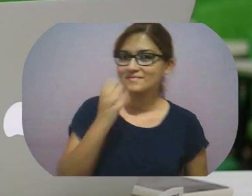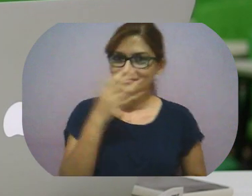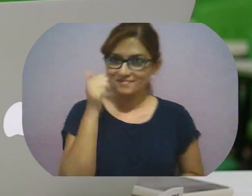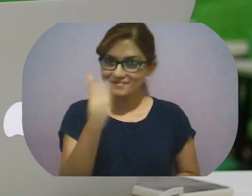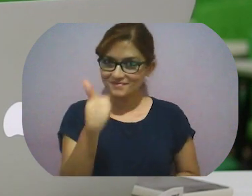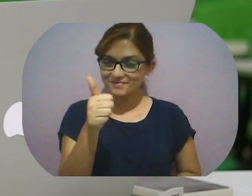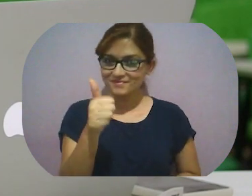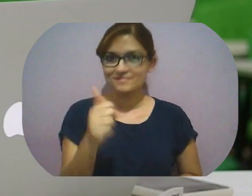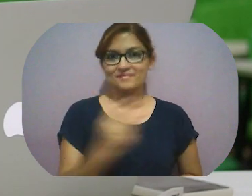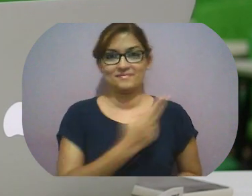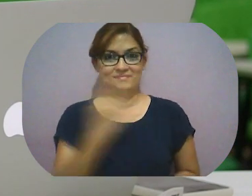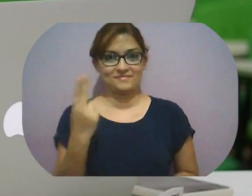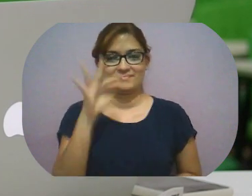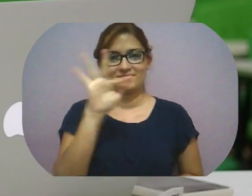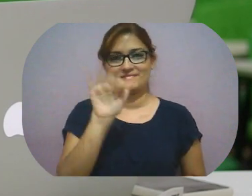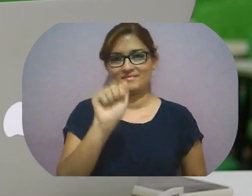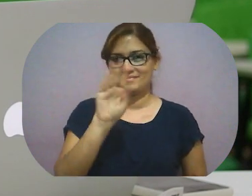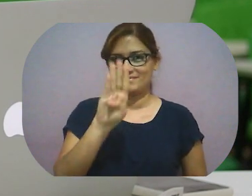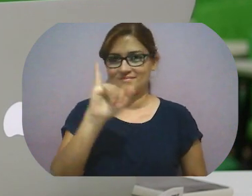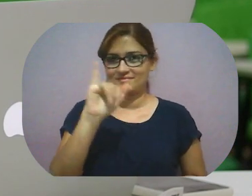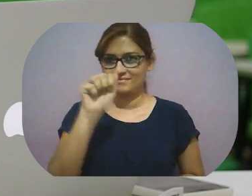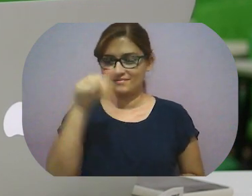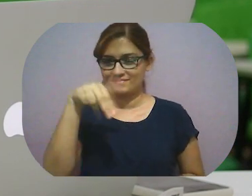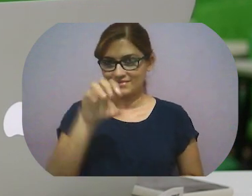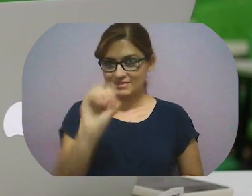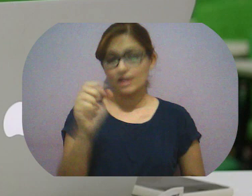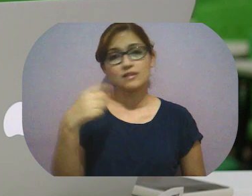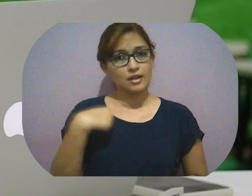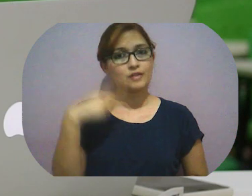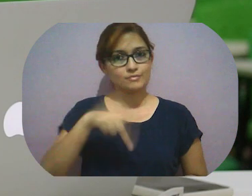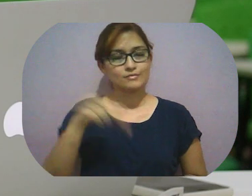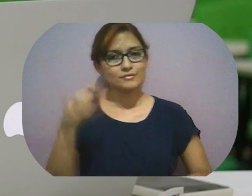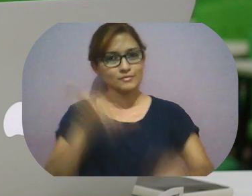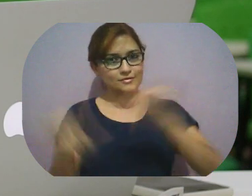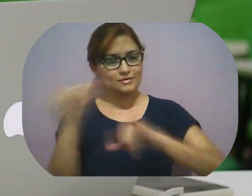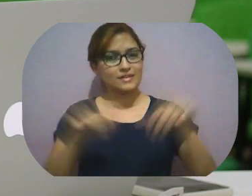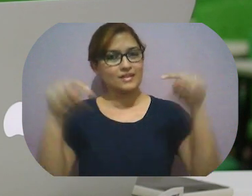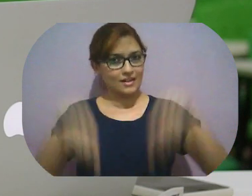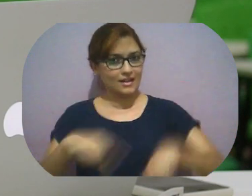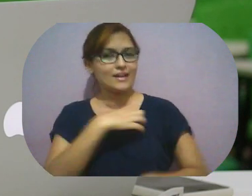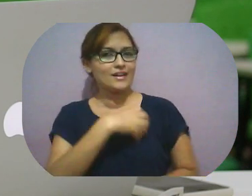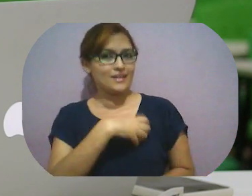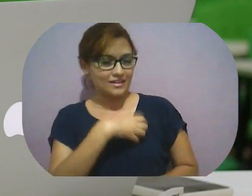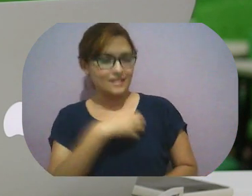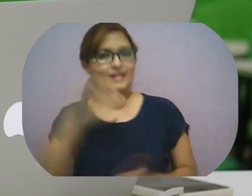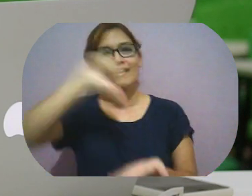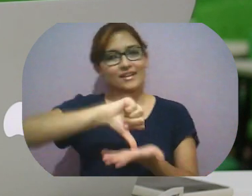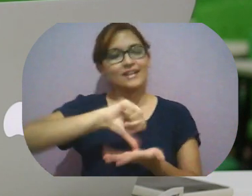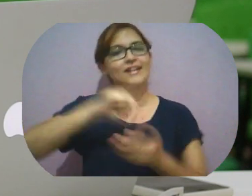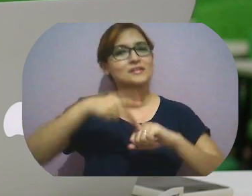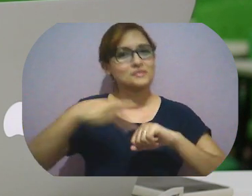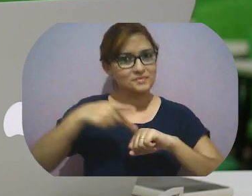Olá pessoal, tudo bem? Me chamo Fabiano Marinho, sou professor de Química do Sertão Pernambucano,